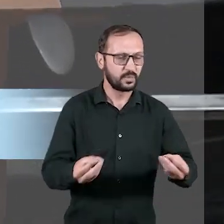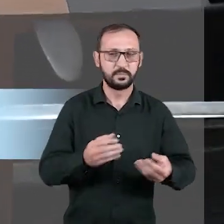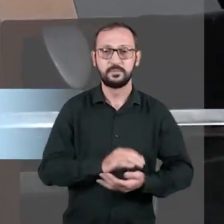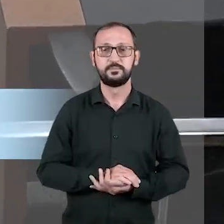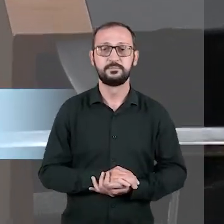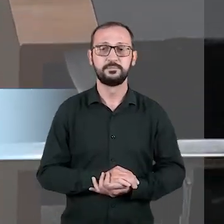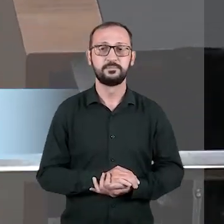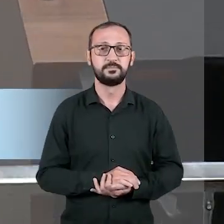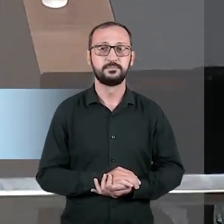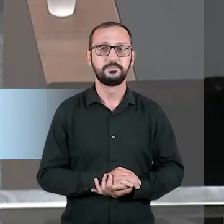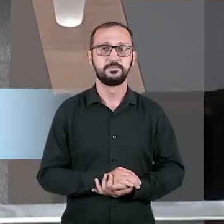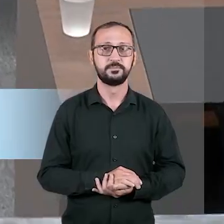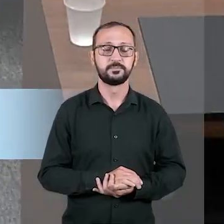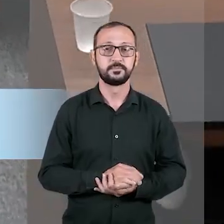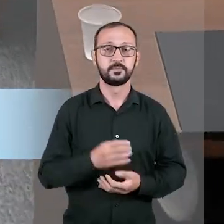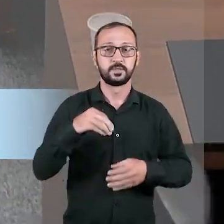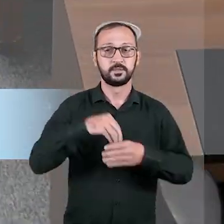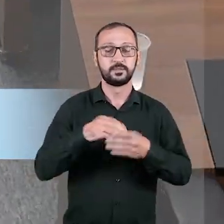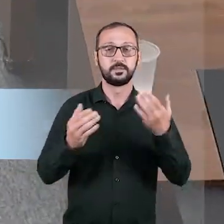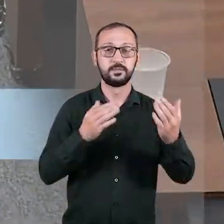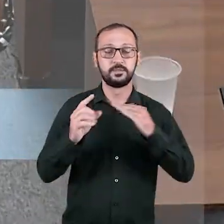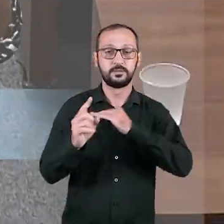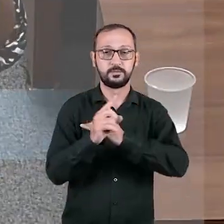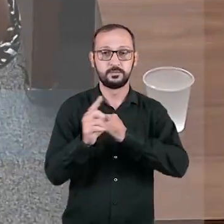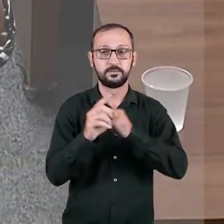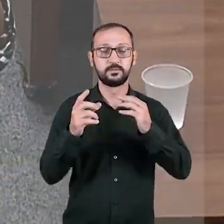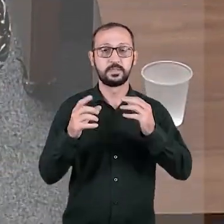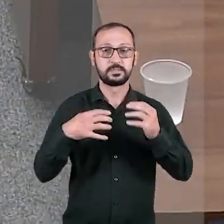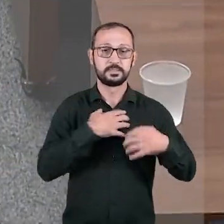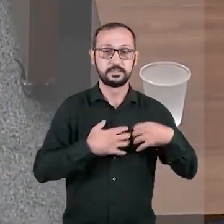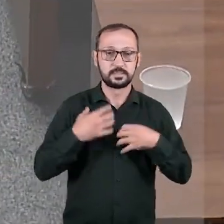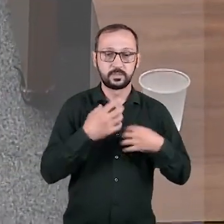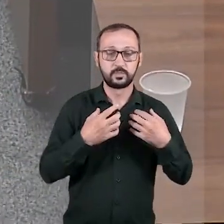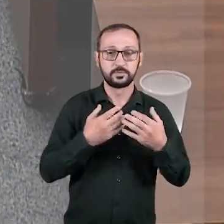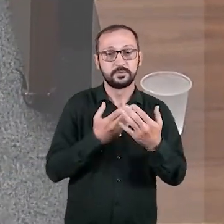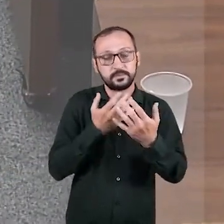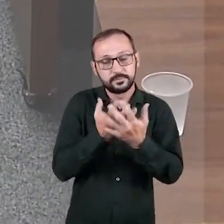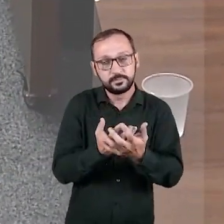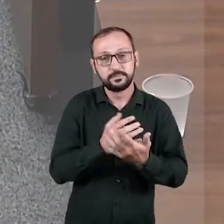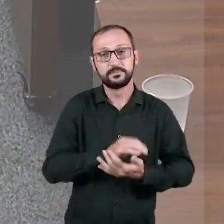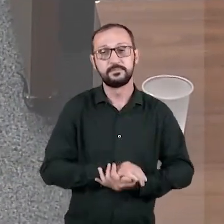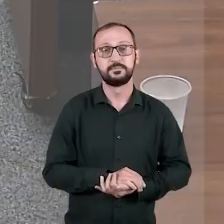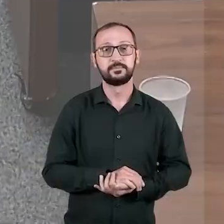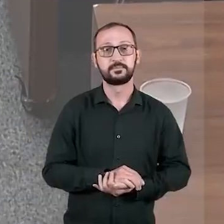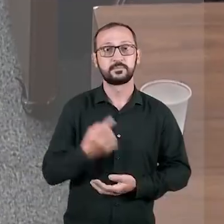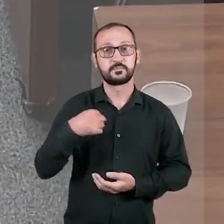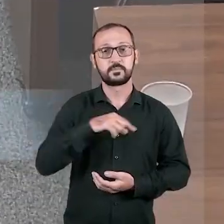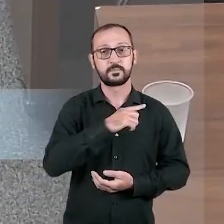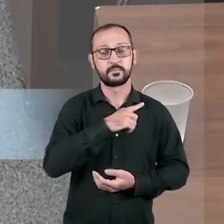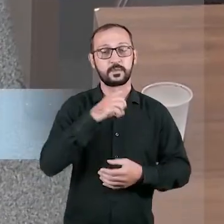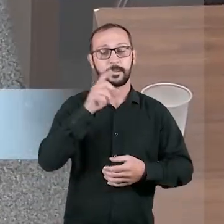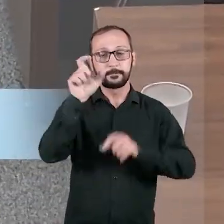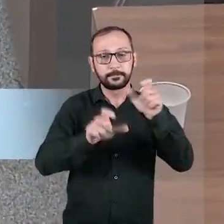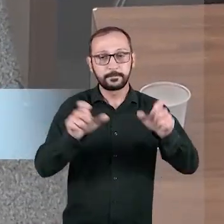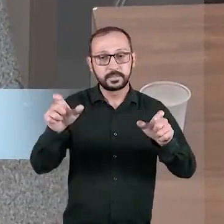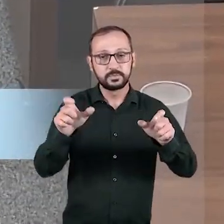assim. E na terapia você vai ter que ir trabalhando essas angústias. E uma coisa,